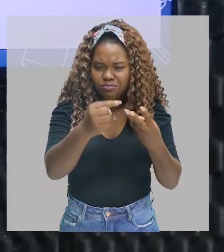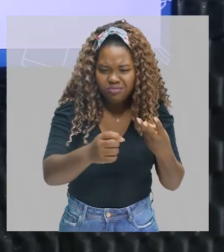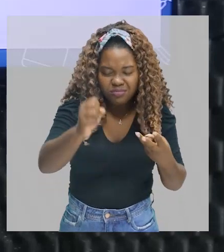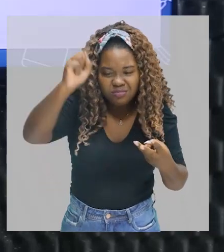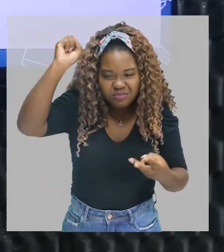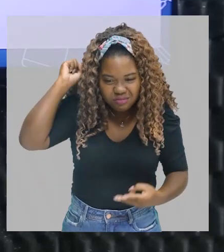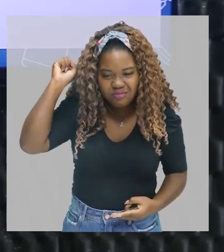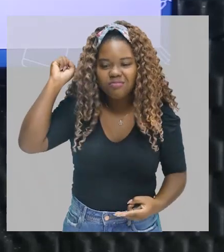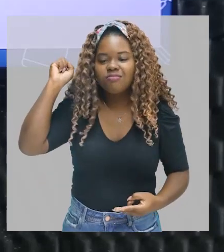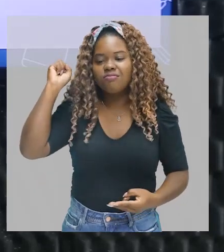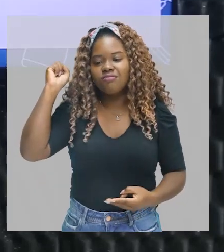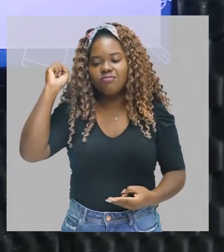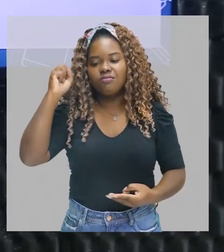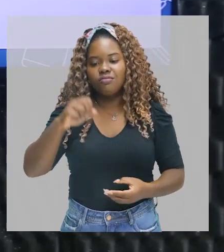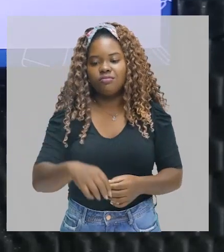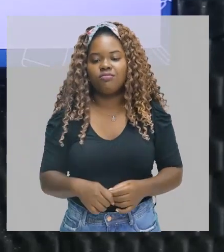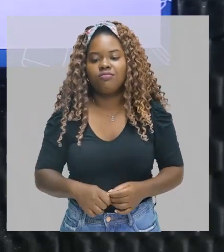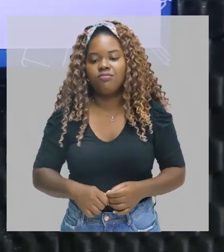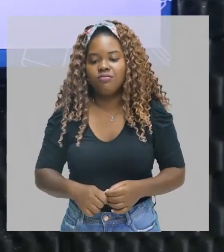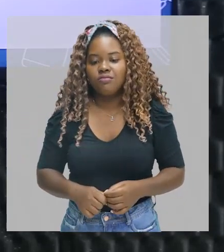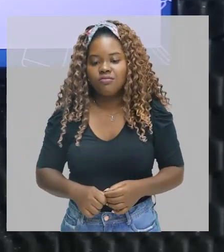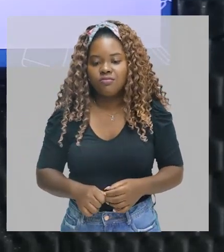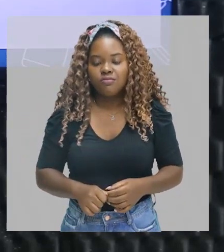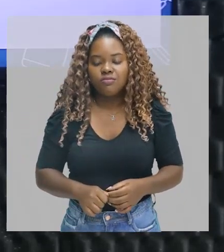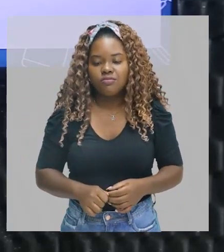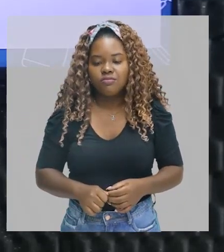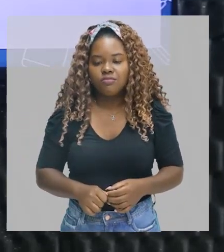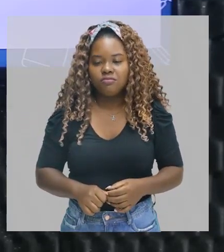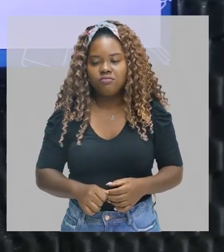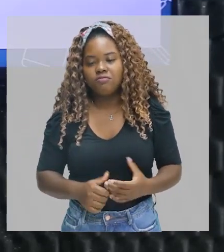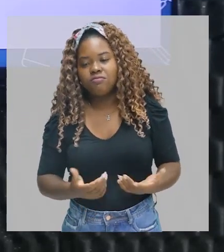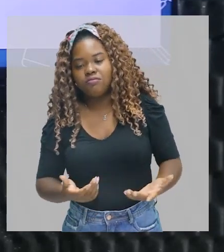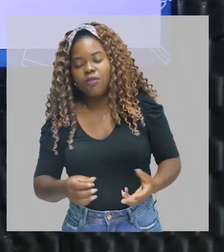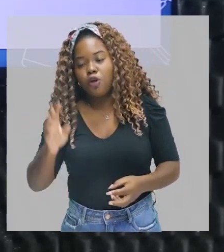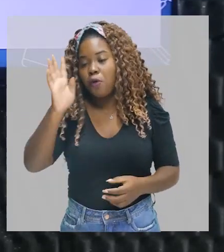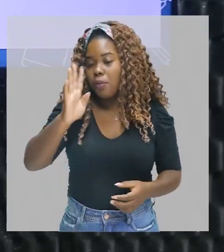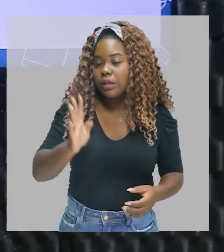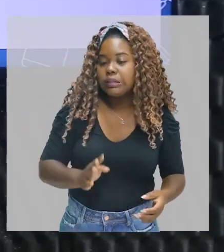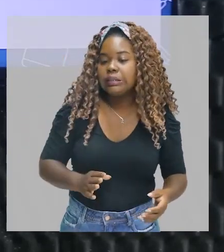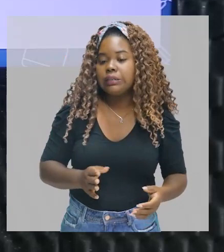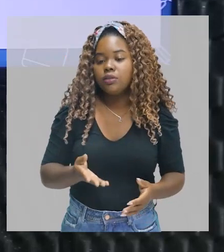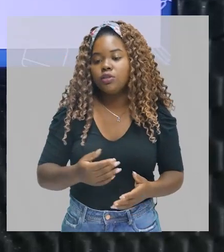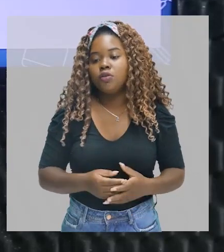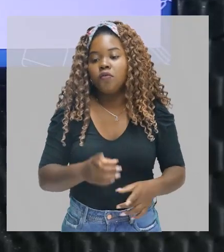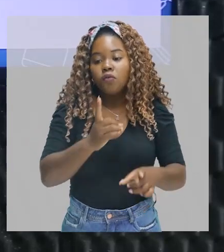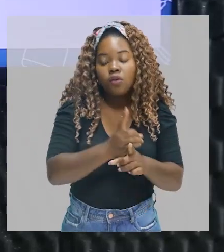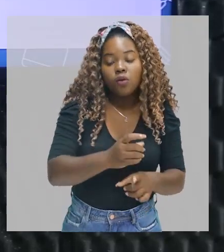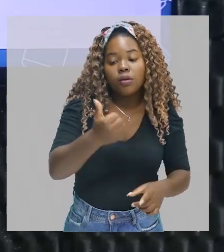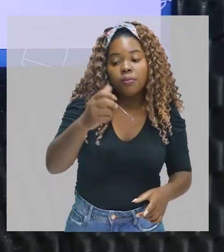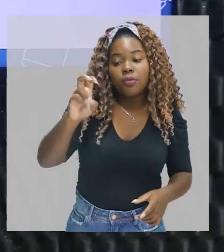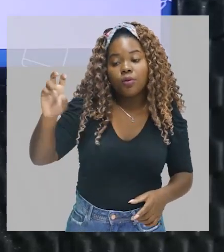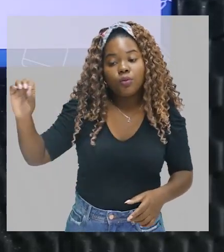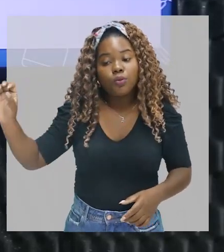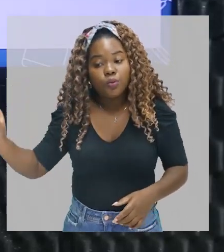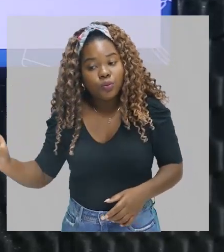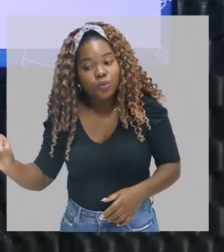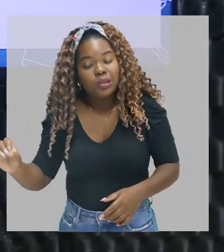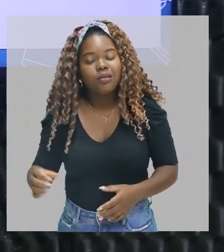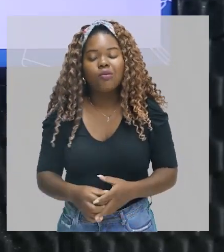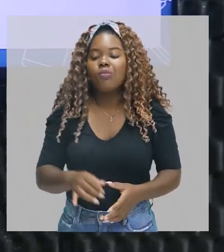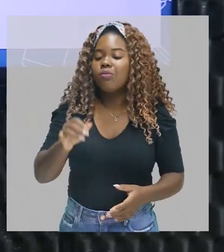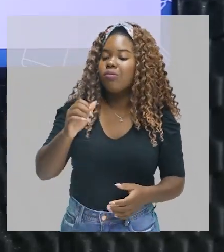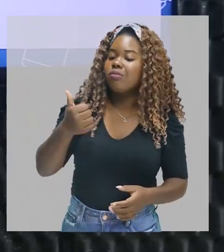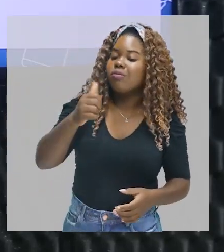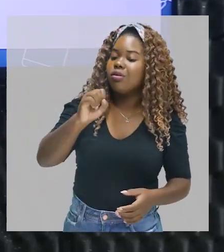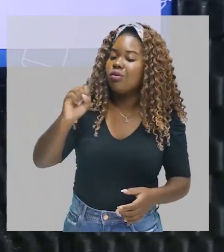3 séculos, né? Nós estamos nos 800, né? O Brasil foi descoberto em 1500. Então, 1800,